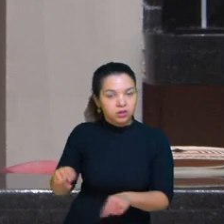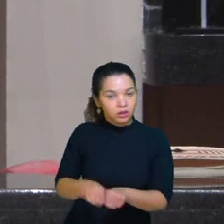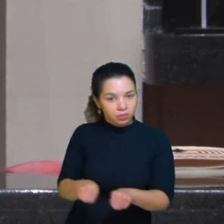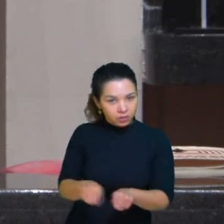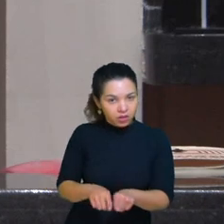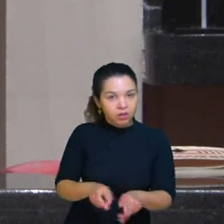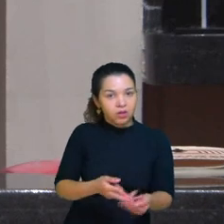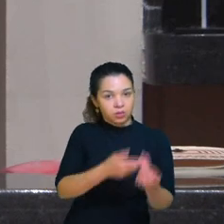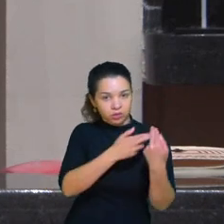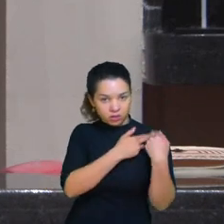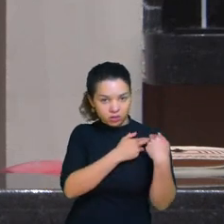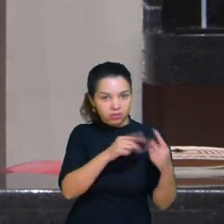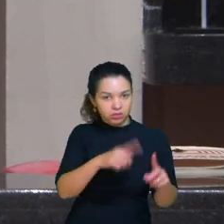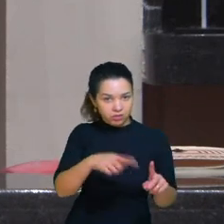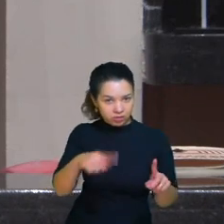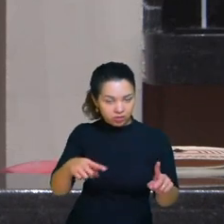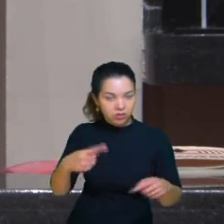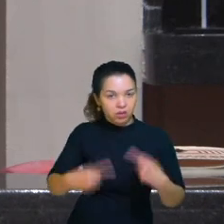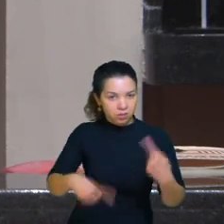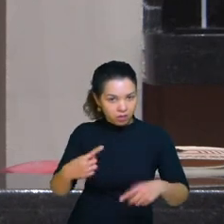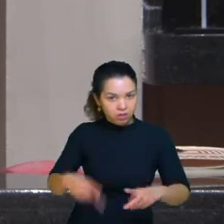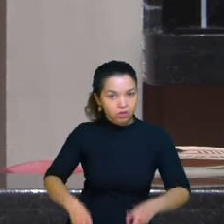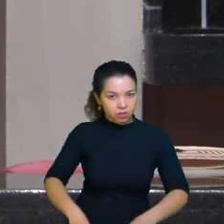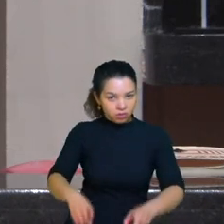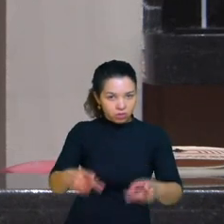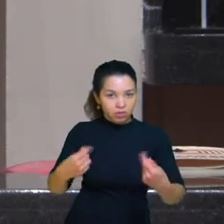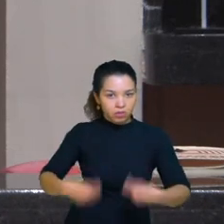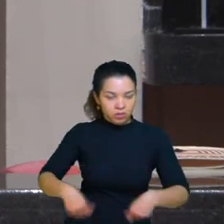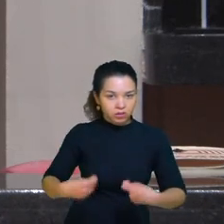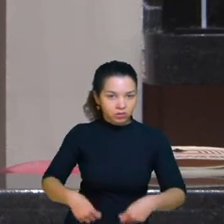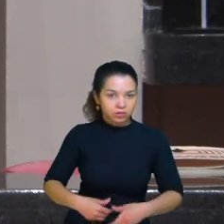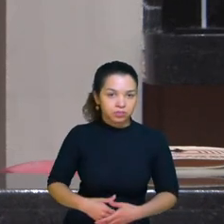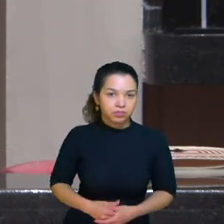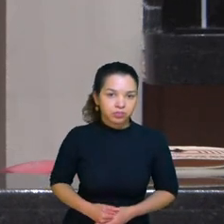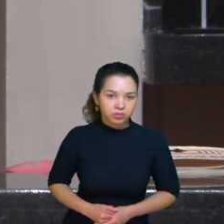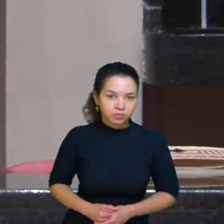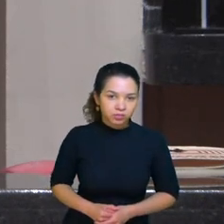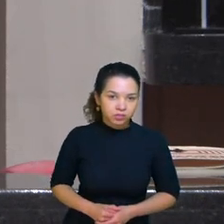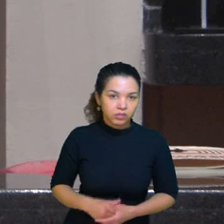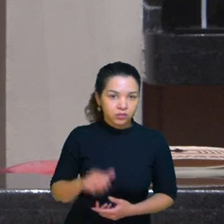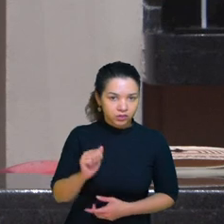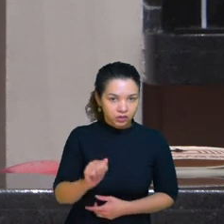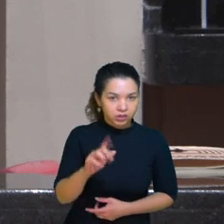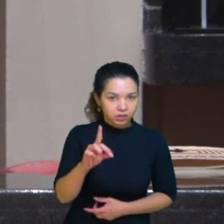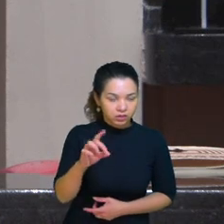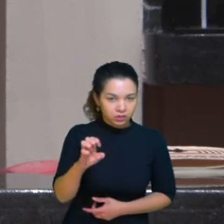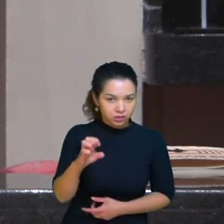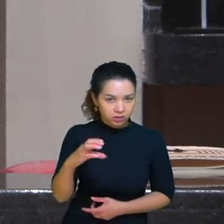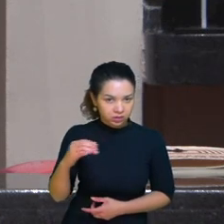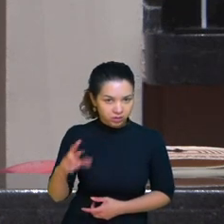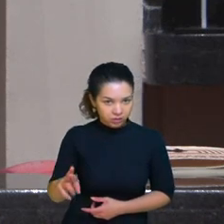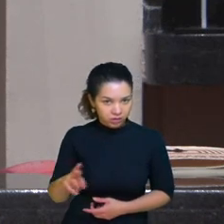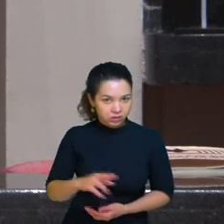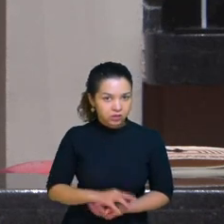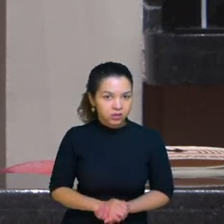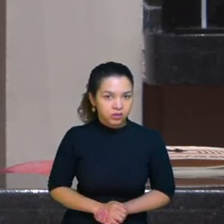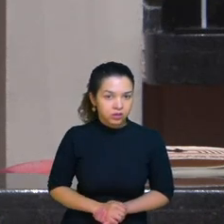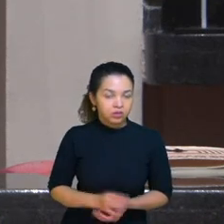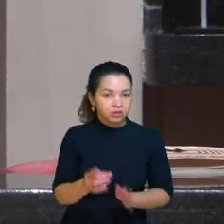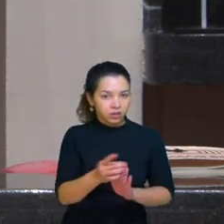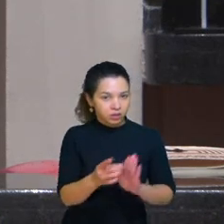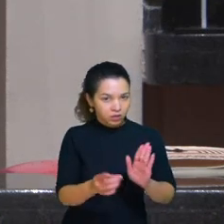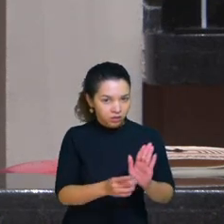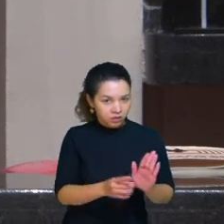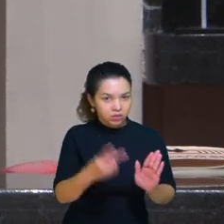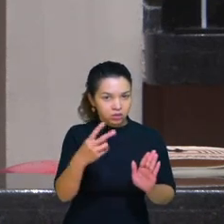que precisa continuar mas tanto o Adir quanto o André que trazem toda a questão do Decreto de 2012